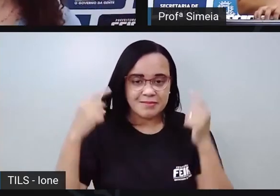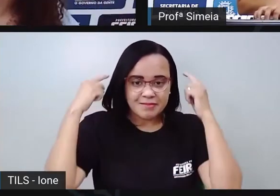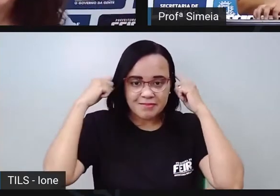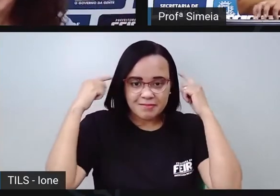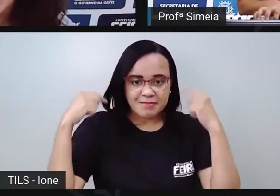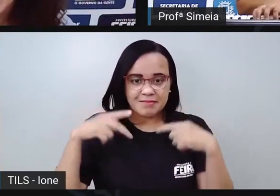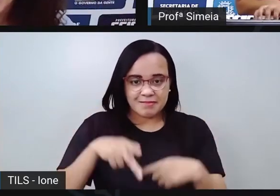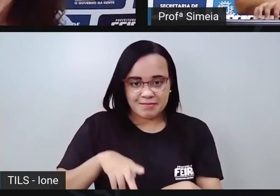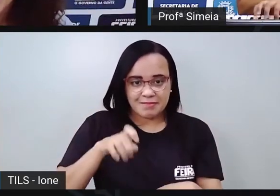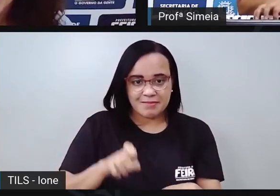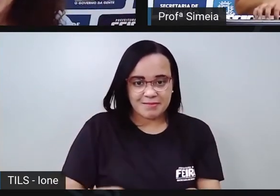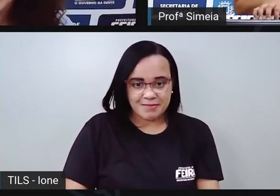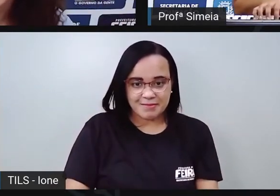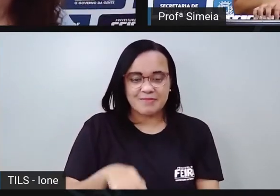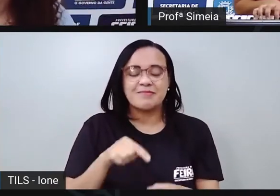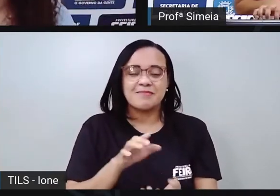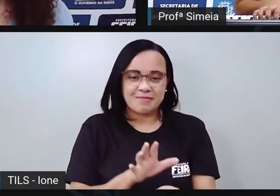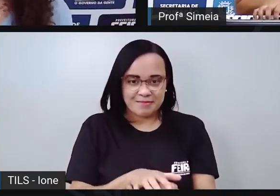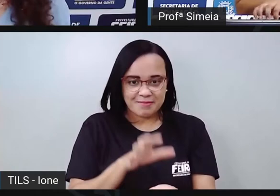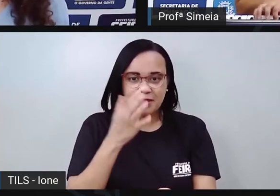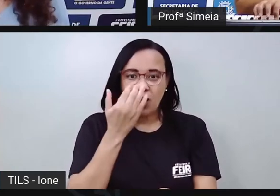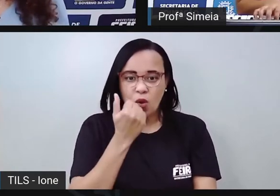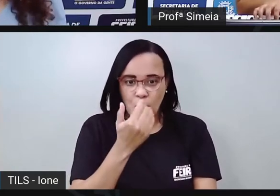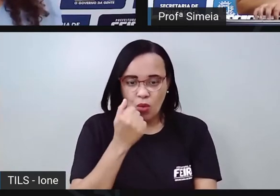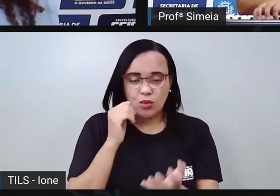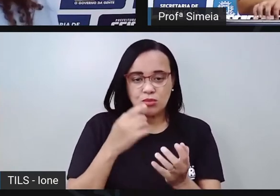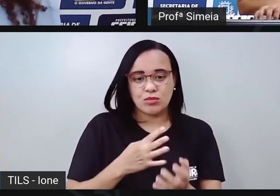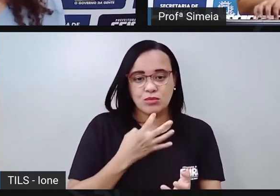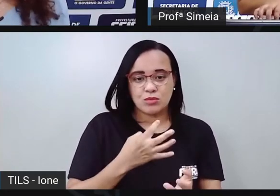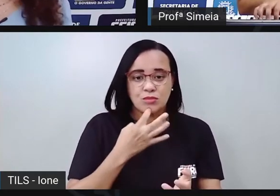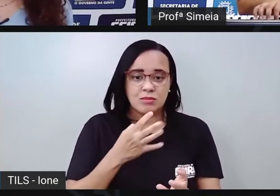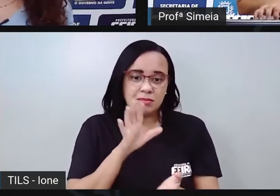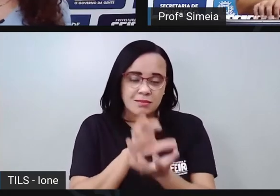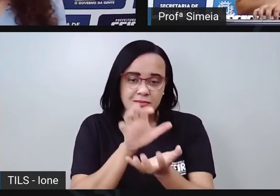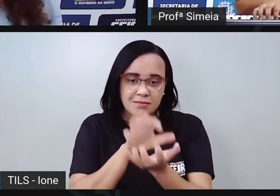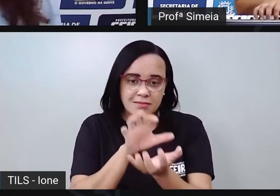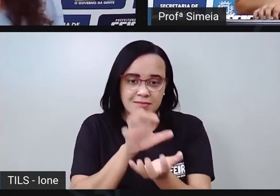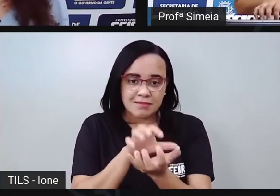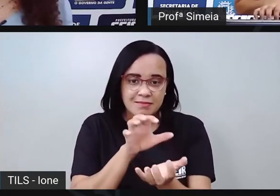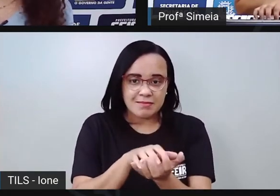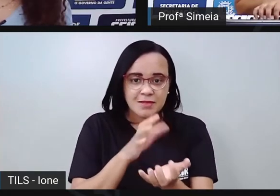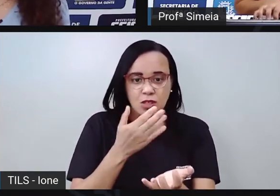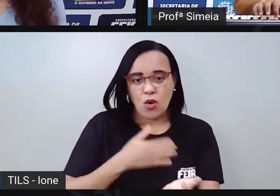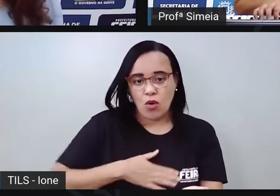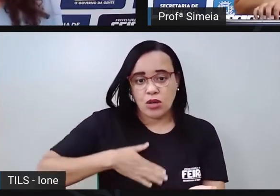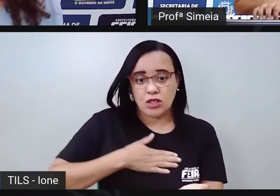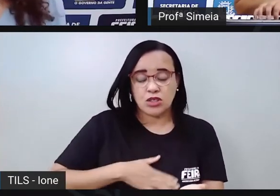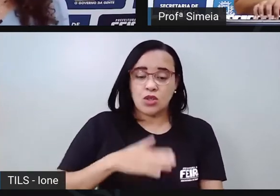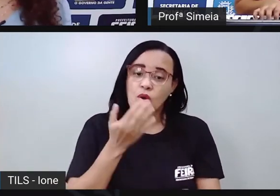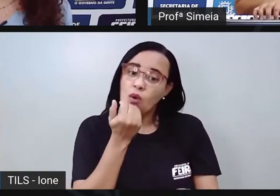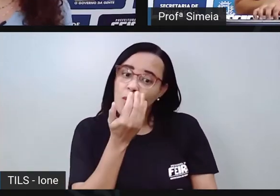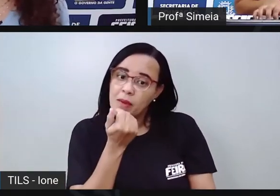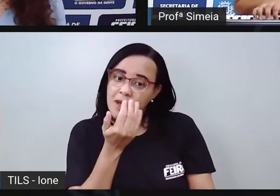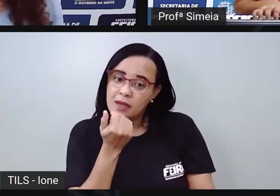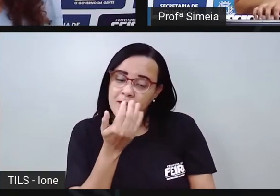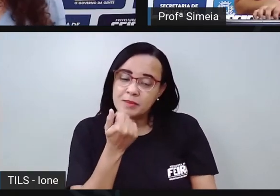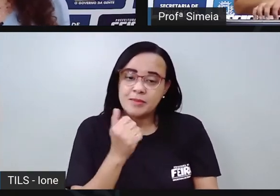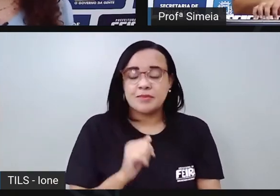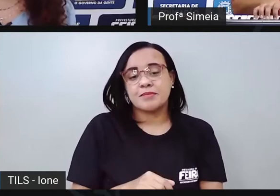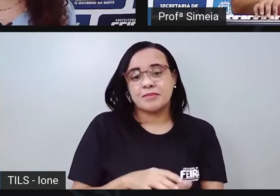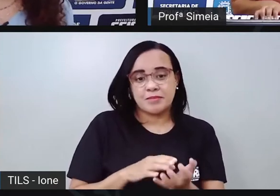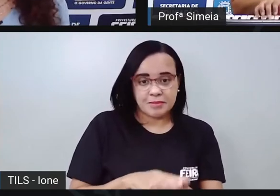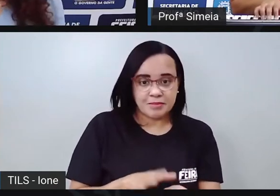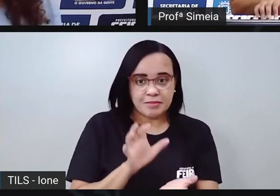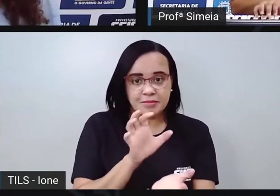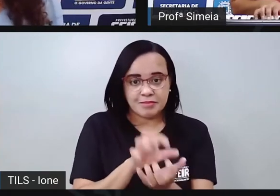dedão do pé né que eu estou de novo eu conheço já cara que tá de comer